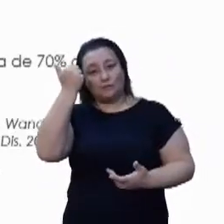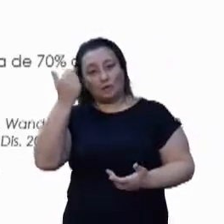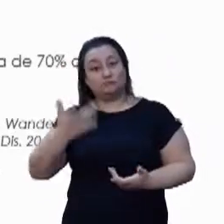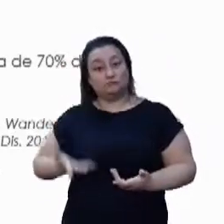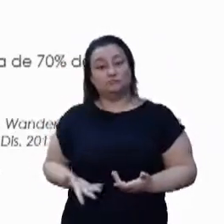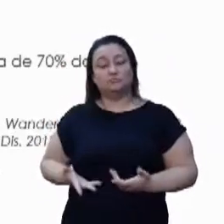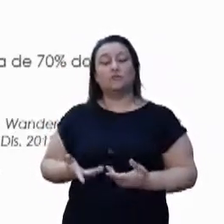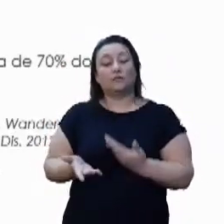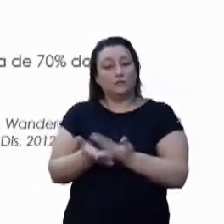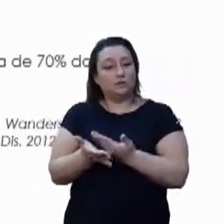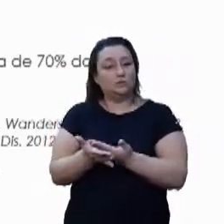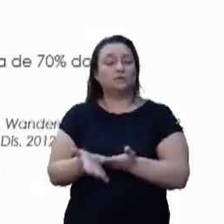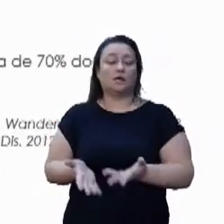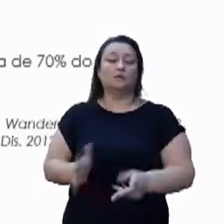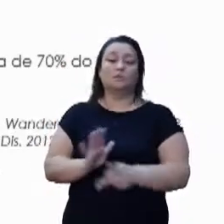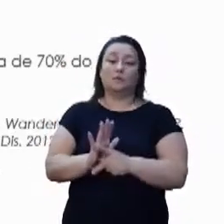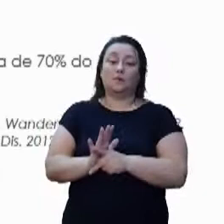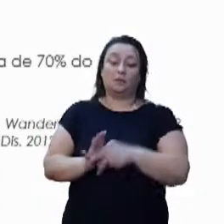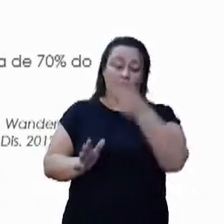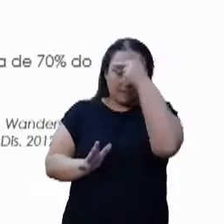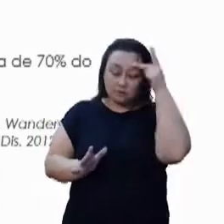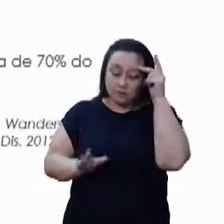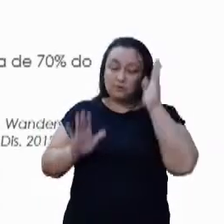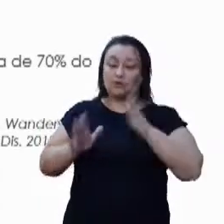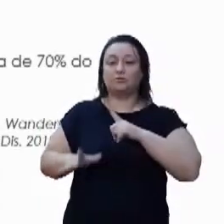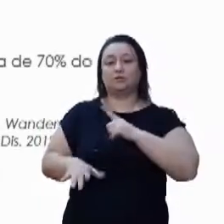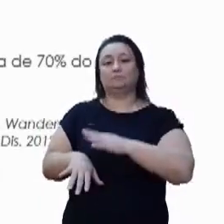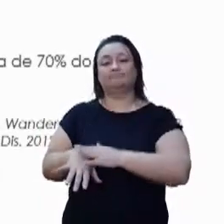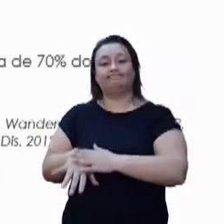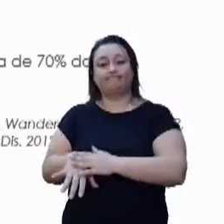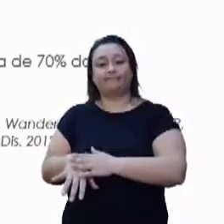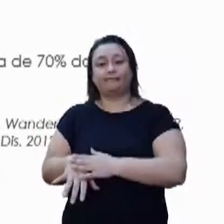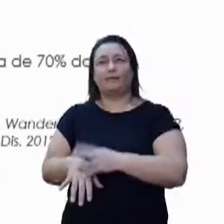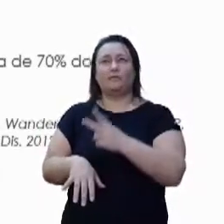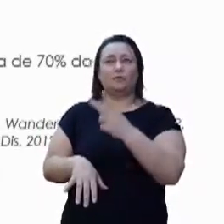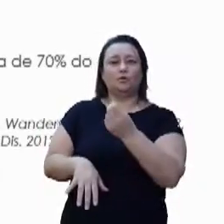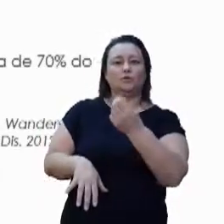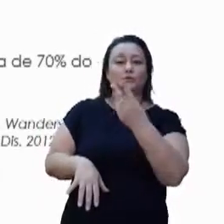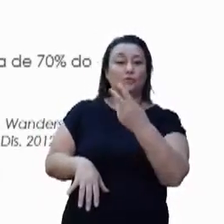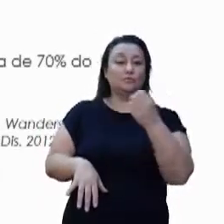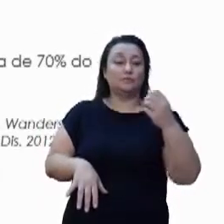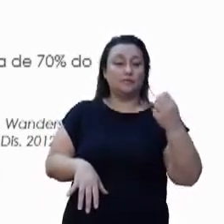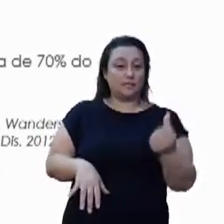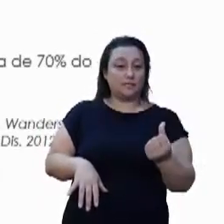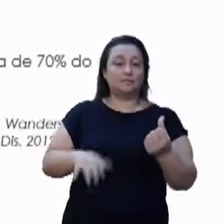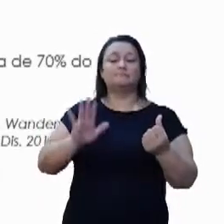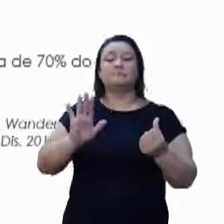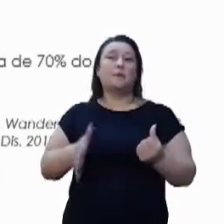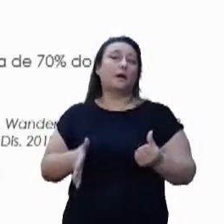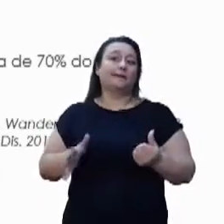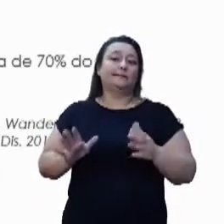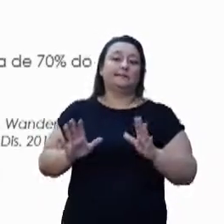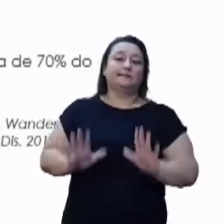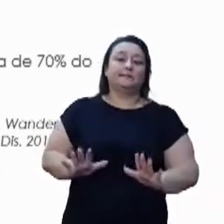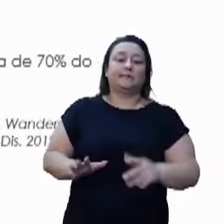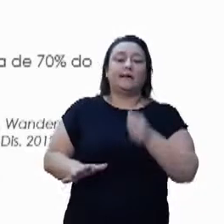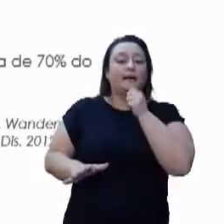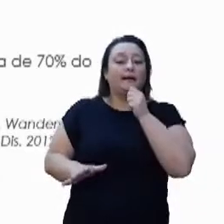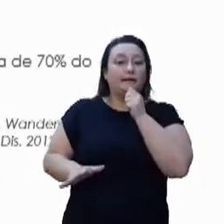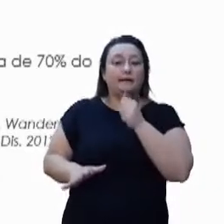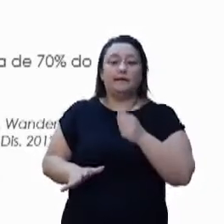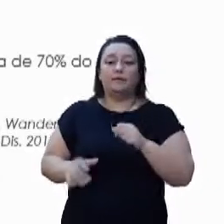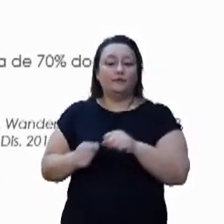foi estudado em queratinose de pacientes com síndrome de Sjögren-Larsen. Isso foi feito em 2006, mas até o momento não foi aplicado em